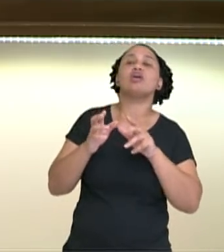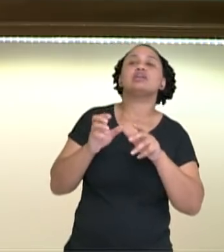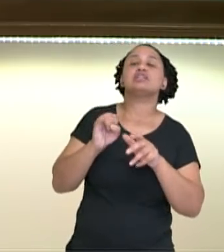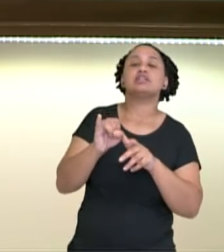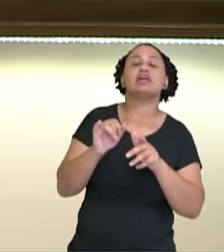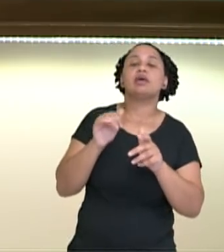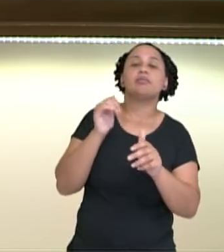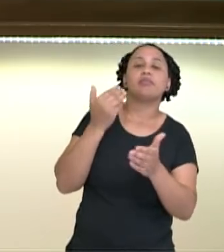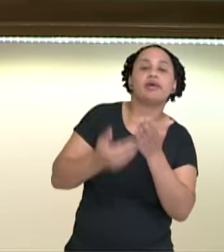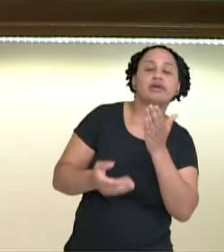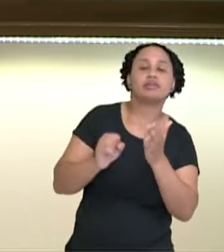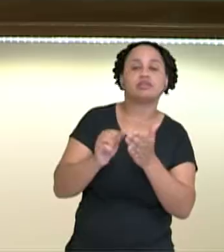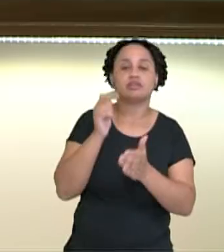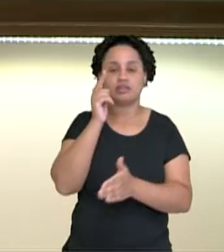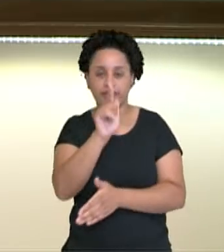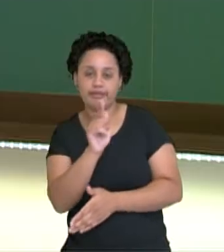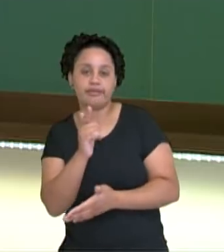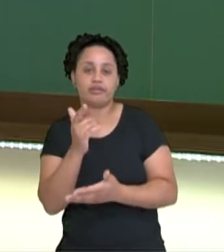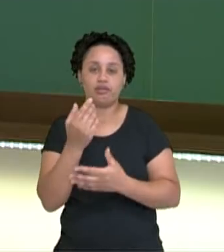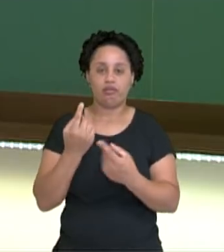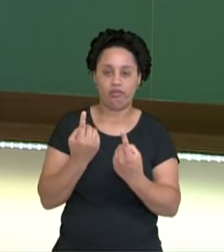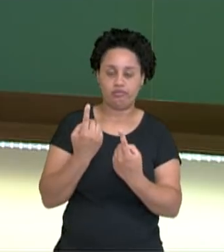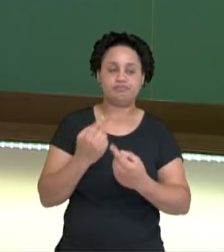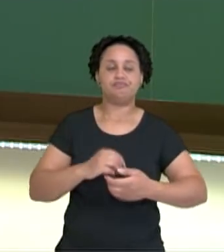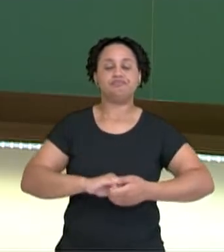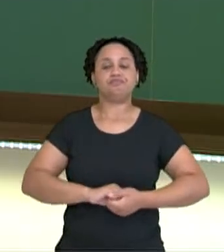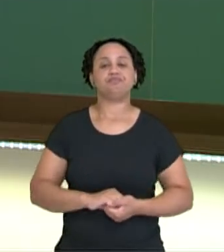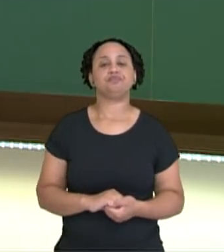etc. Beleza?